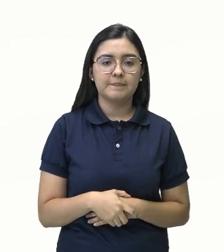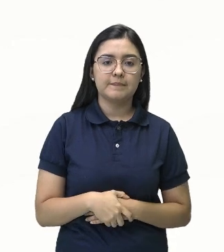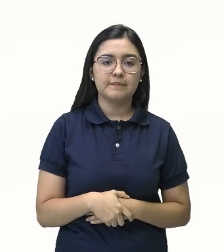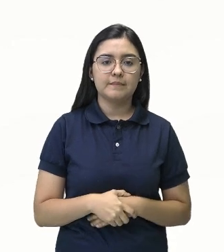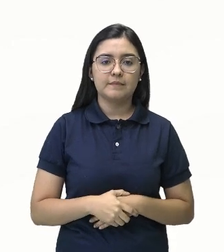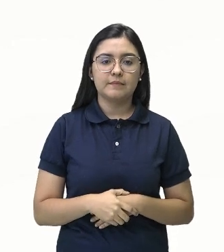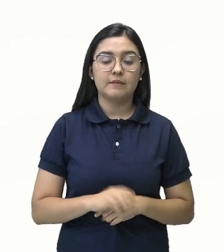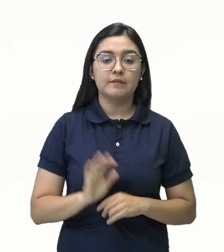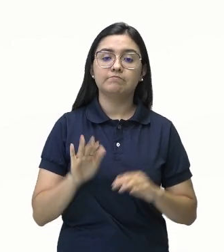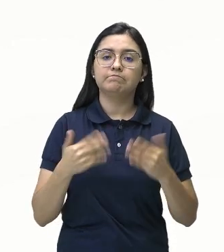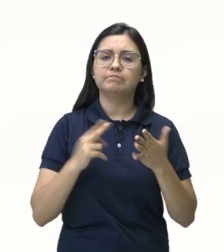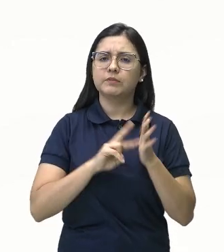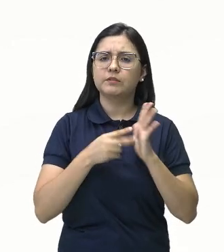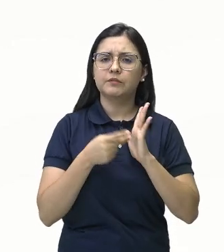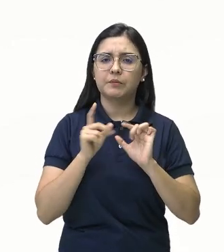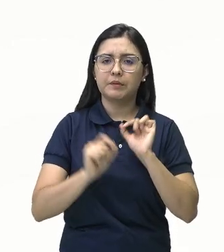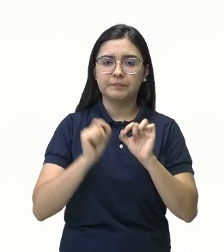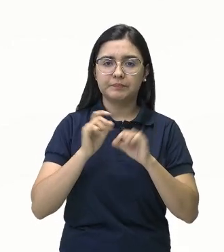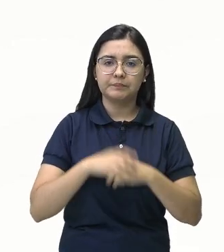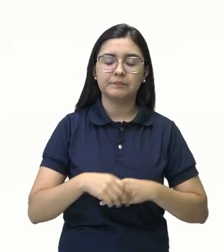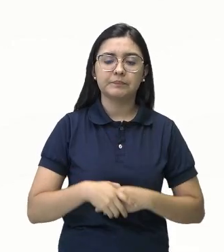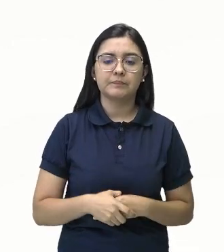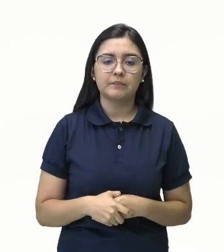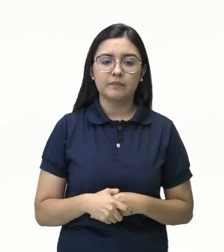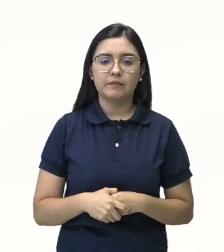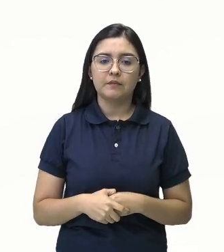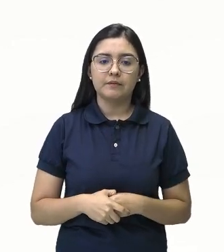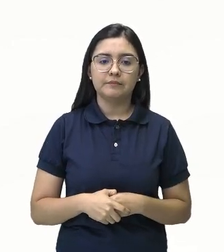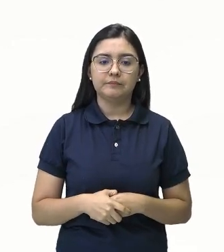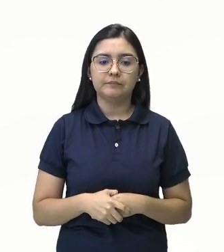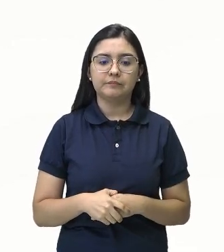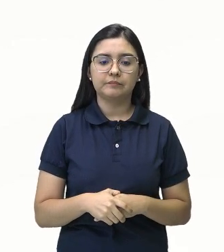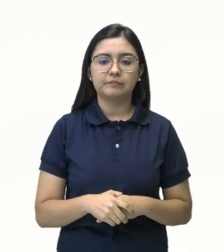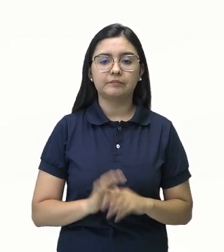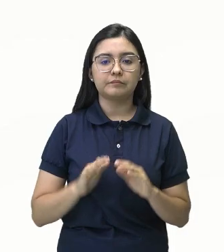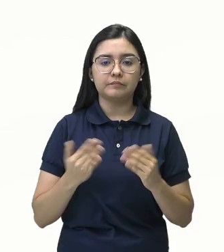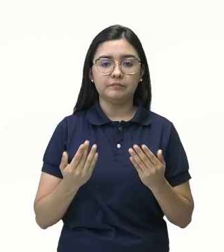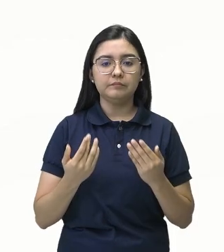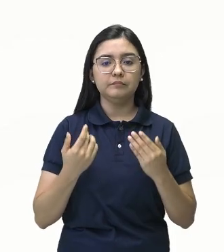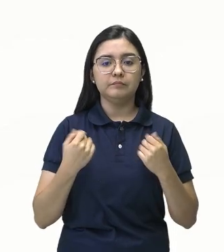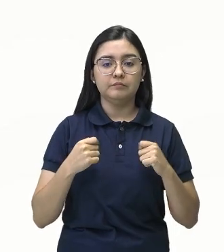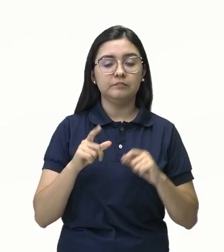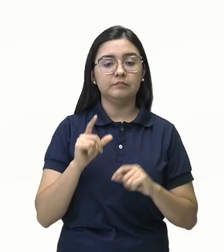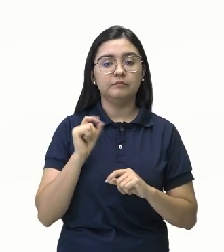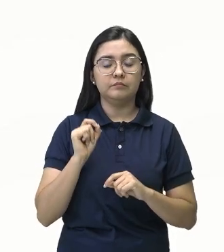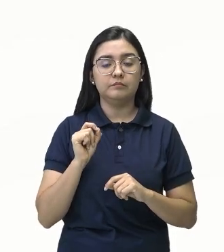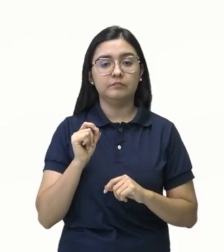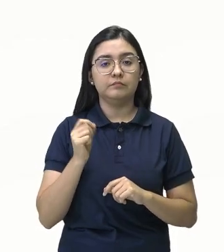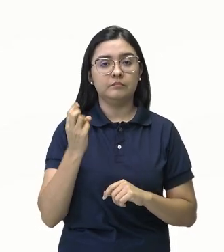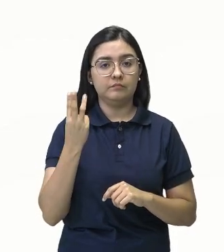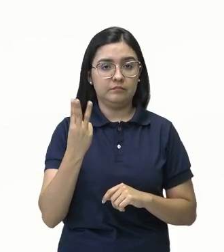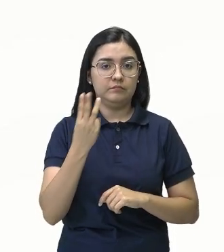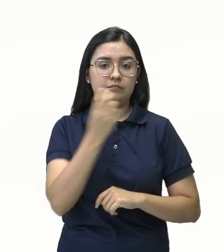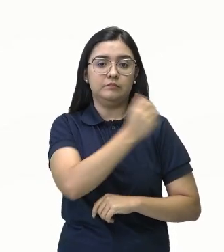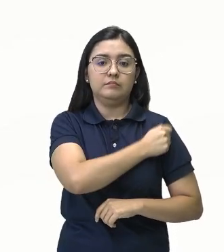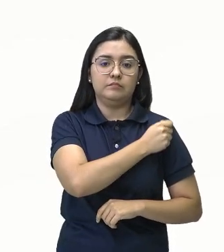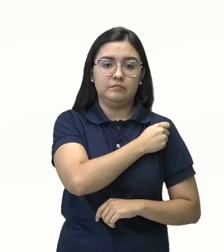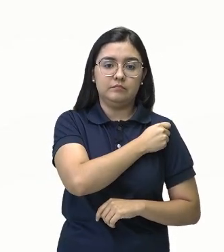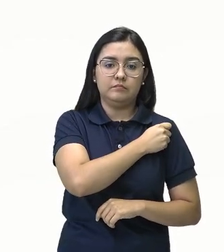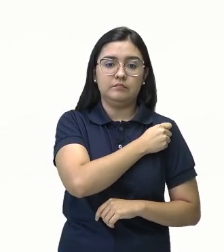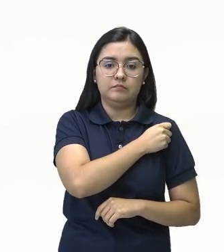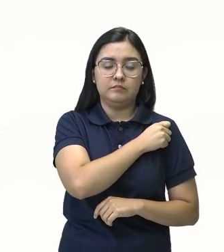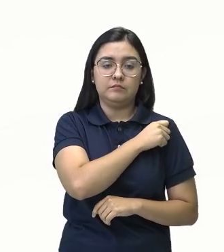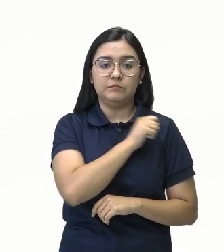455. Então, o que isso significa? Que, já que eu tenho que selecionar 3 alunos de 15